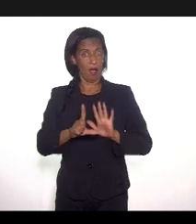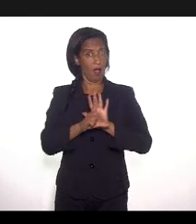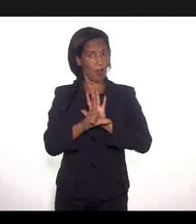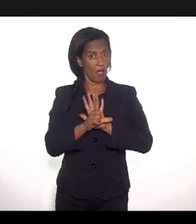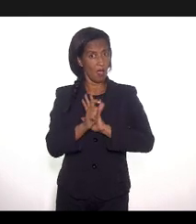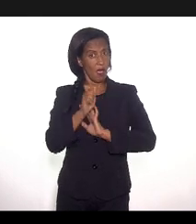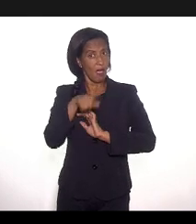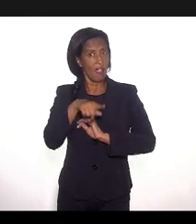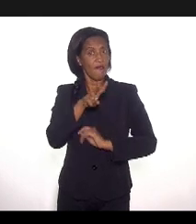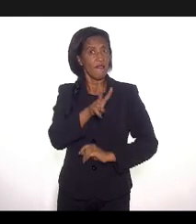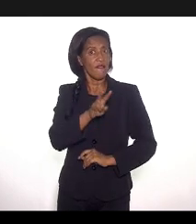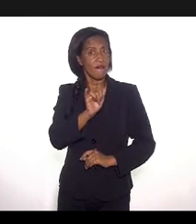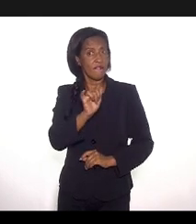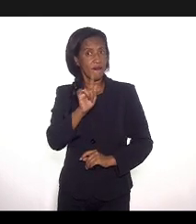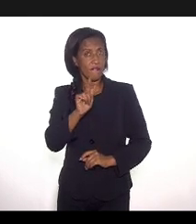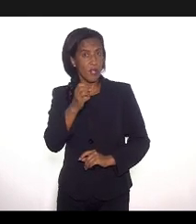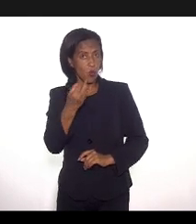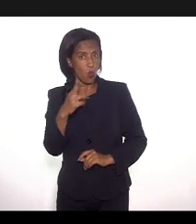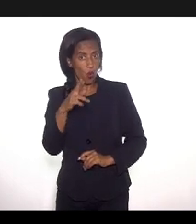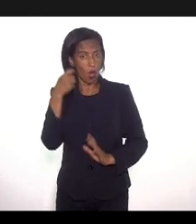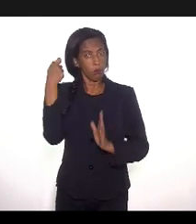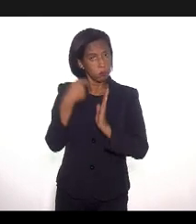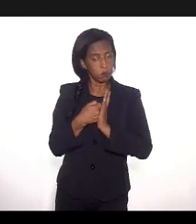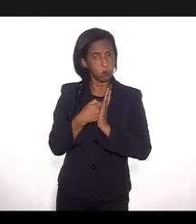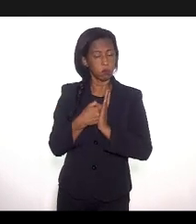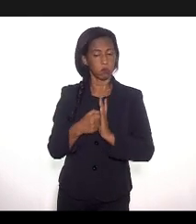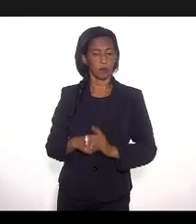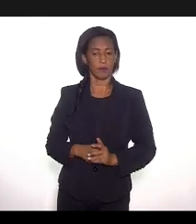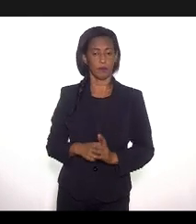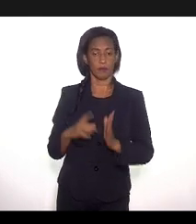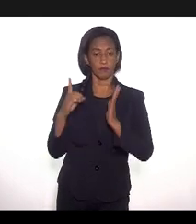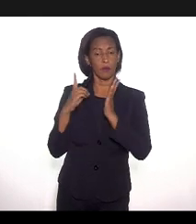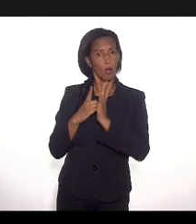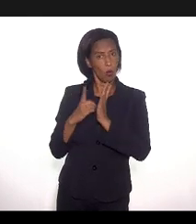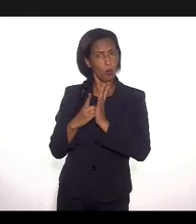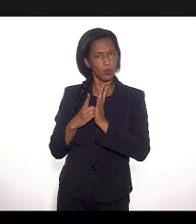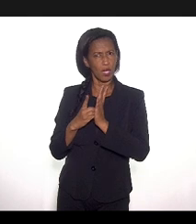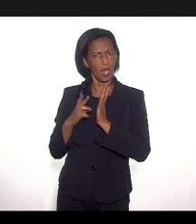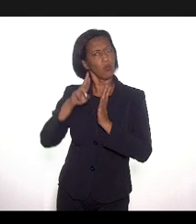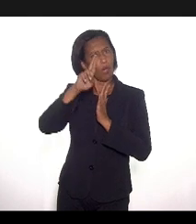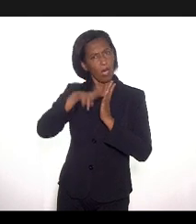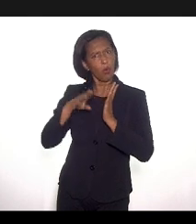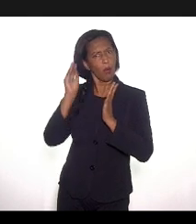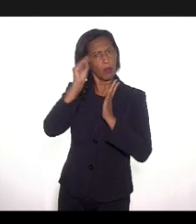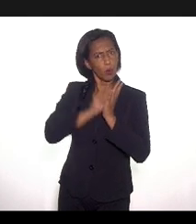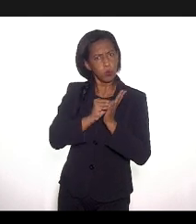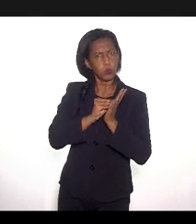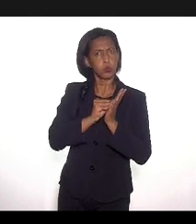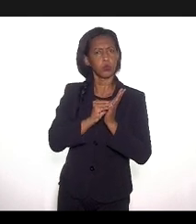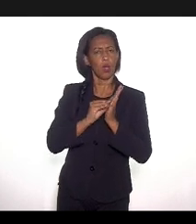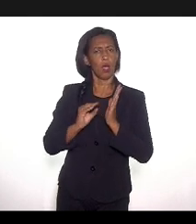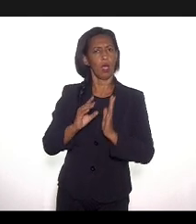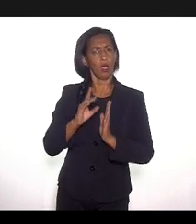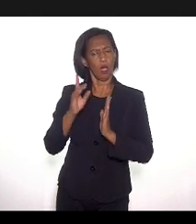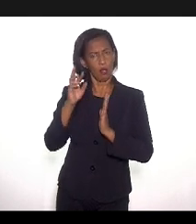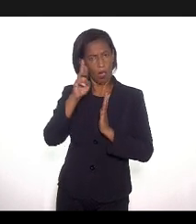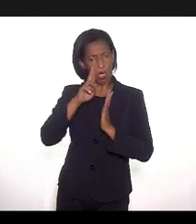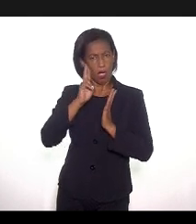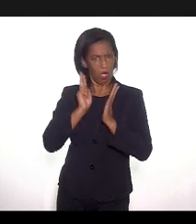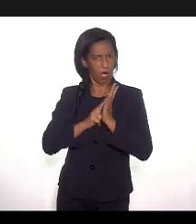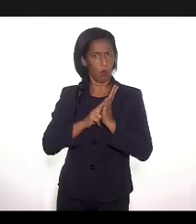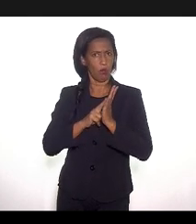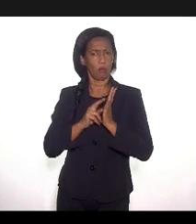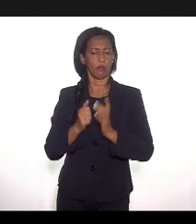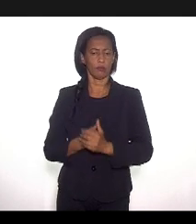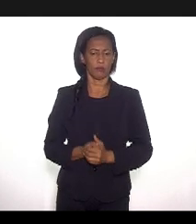deu O prazo de decreto vigência regulamentou a lei dando vigência. Não, o decreto regulamenta a lei, né? A lei estava em vigência, o decreto regulamentou